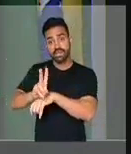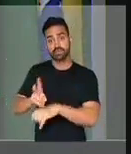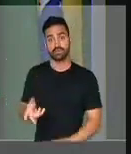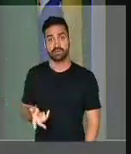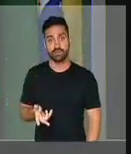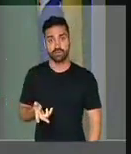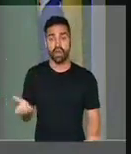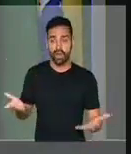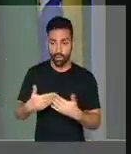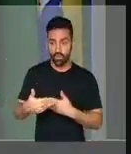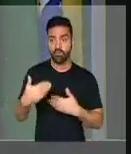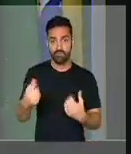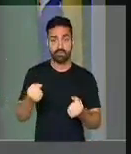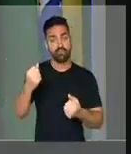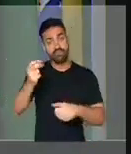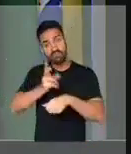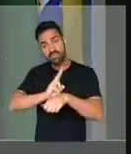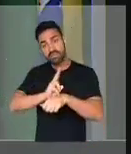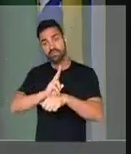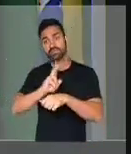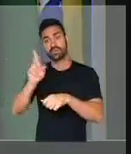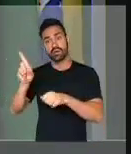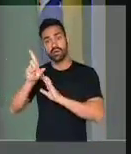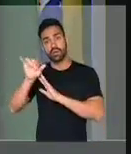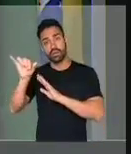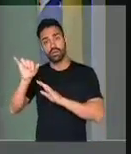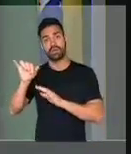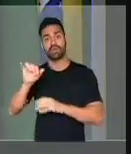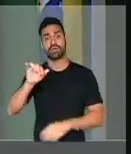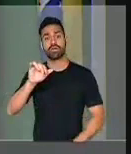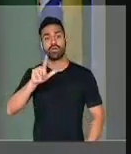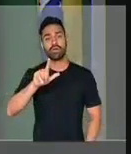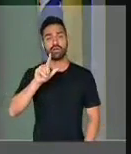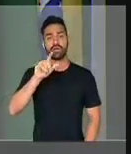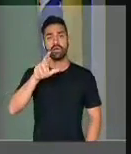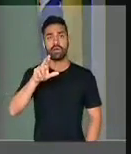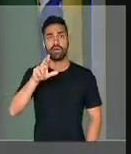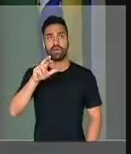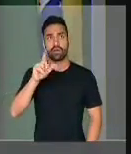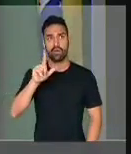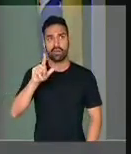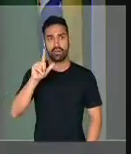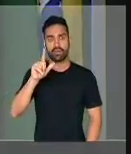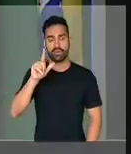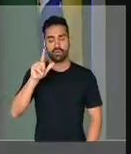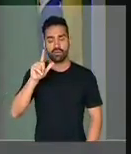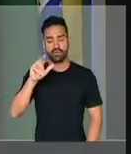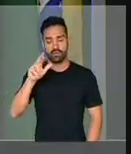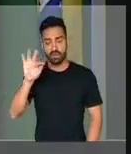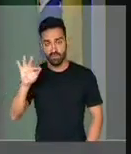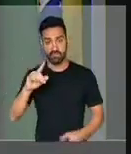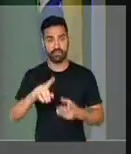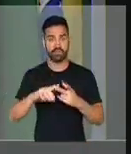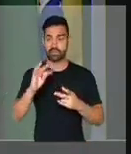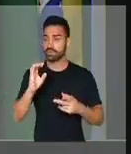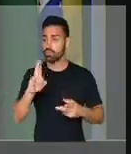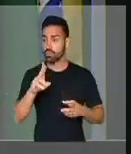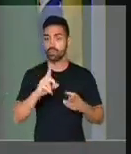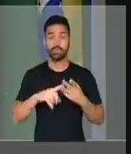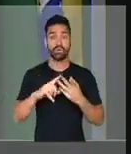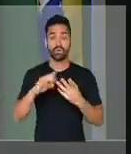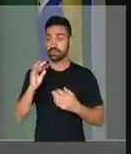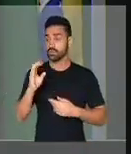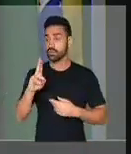Agora nós temos que fiscalizar esta lei, a LRF, podemos fiscalizar a CGU e o TCU, porque o